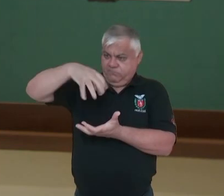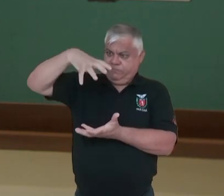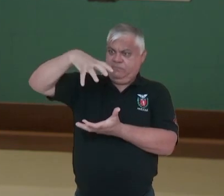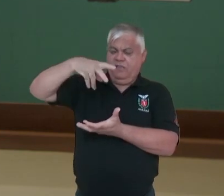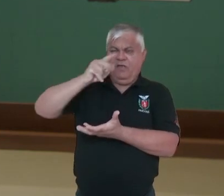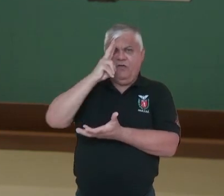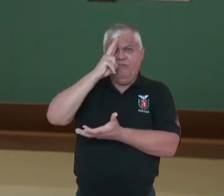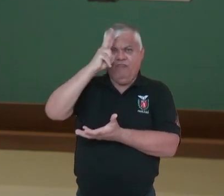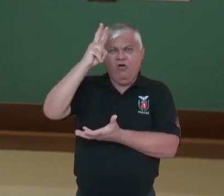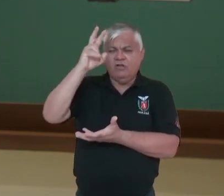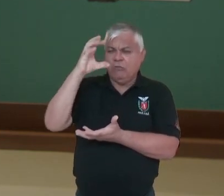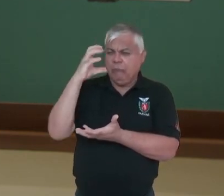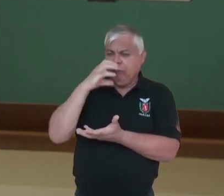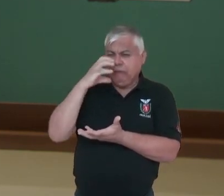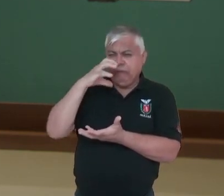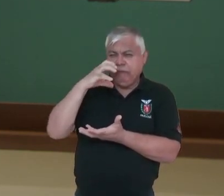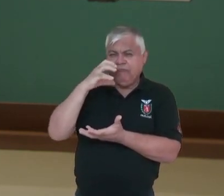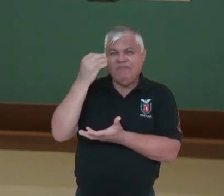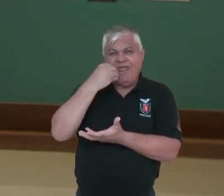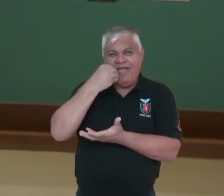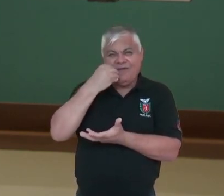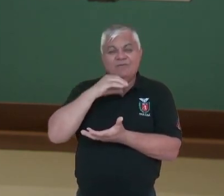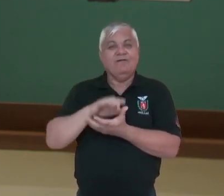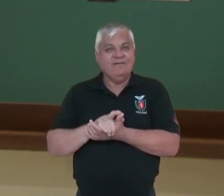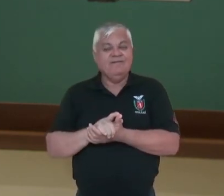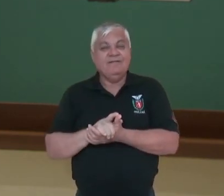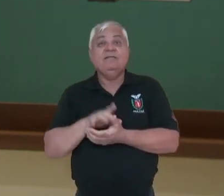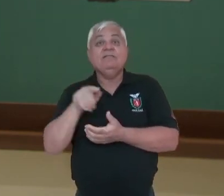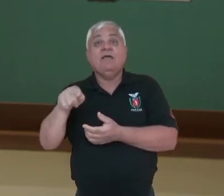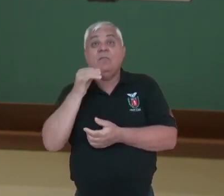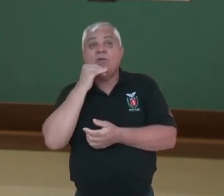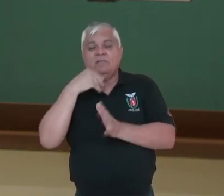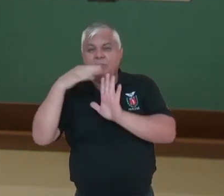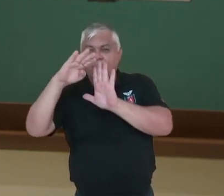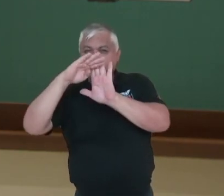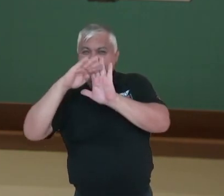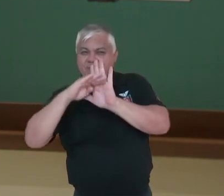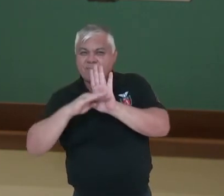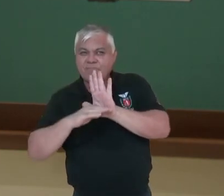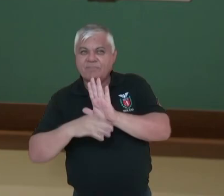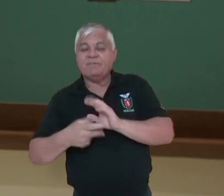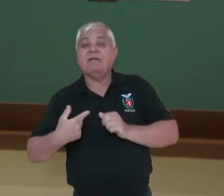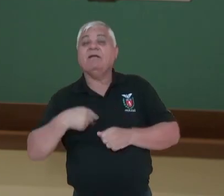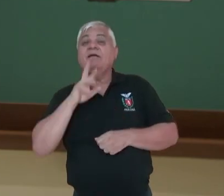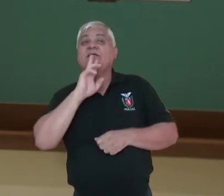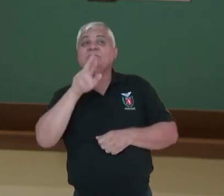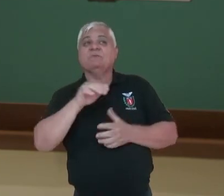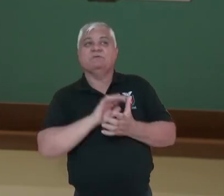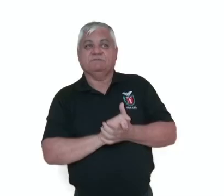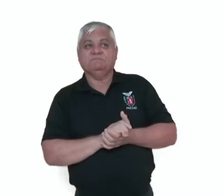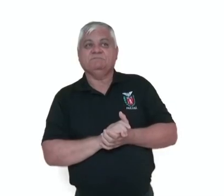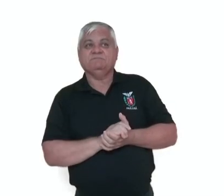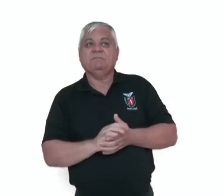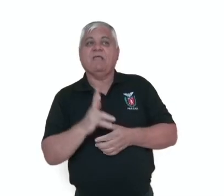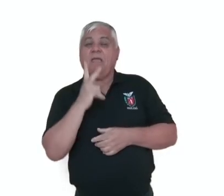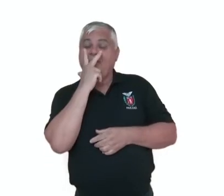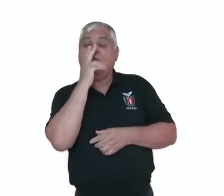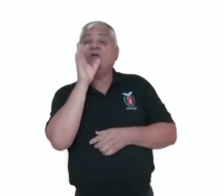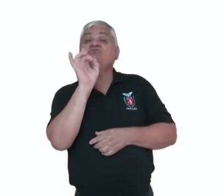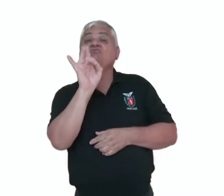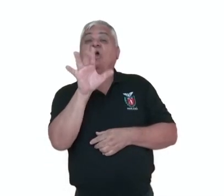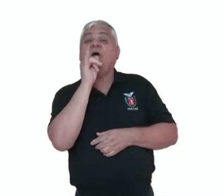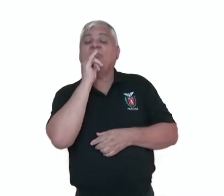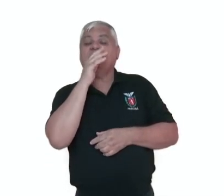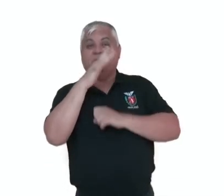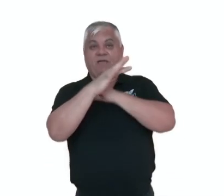intensidade, a luminosidade ou menor intensidade. Então, segundo os dados que a gente tem aqui, a resposta fica assim, ó. Para essa questão, basta analisar